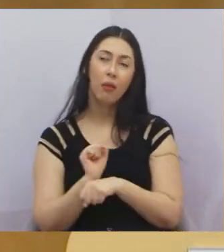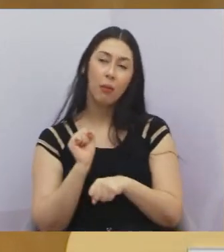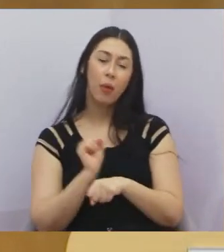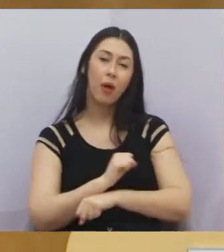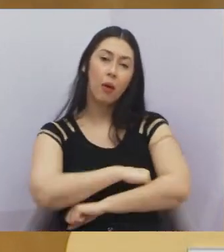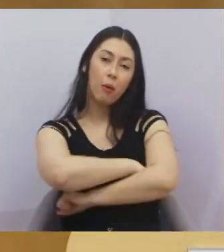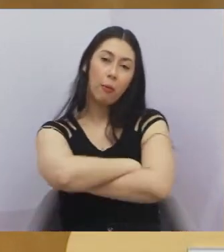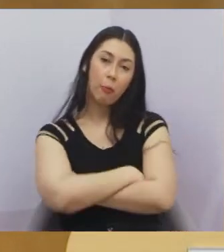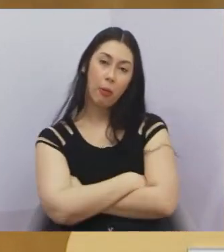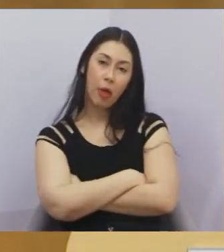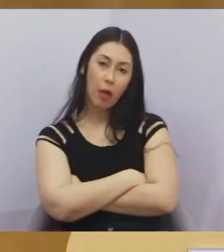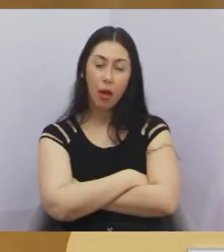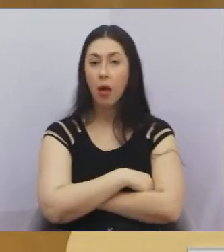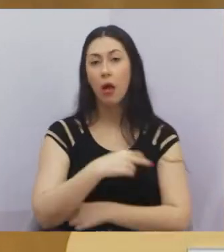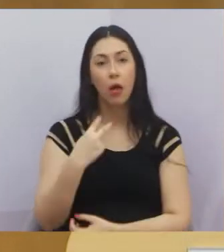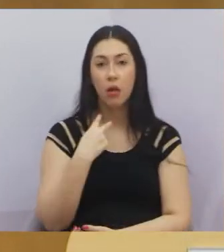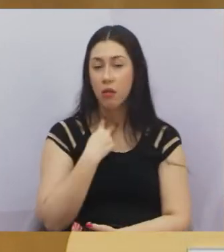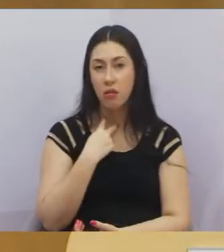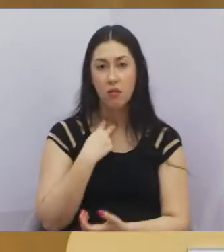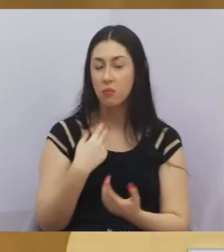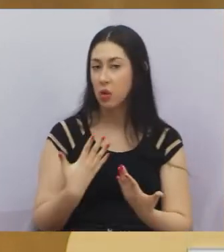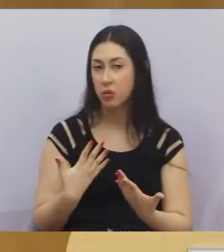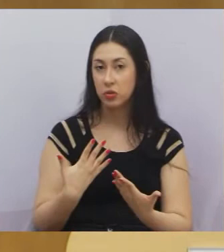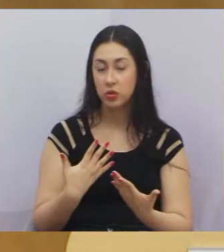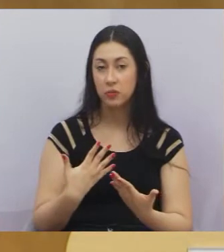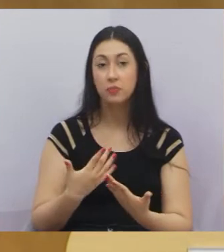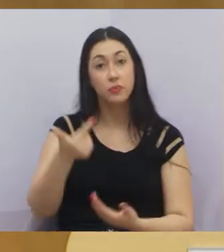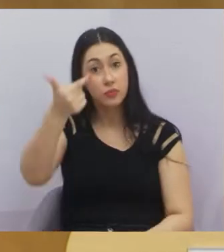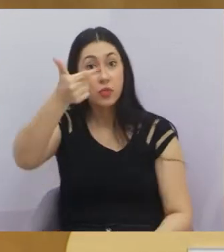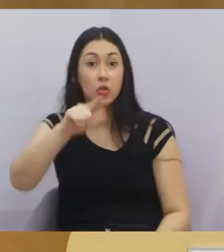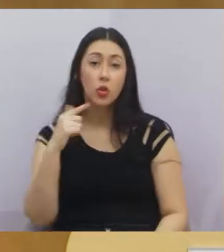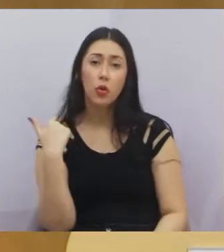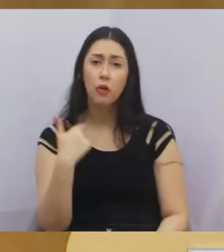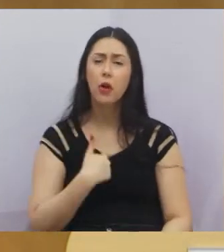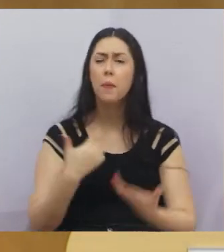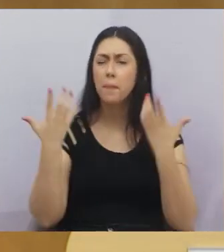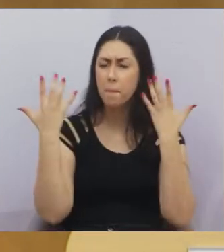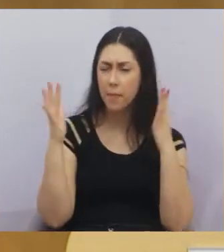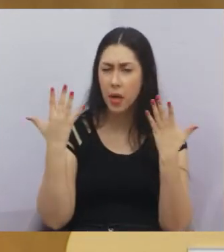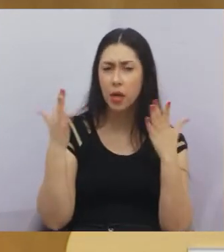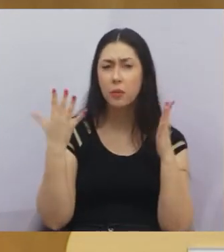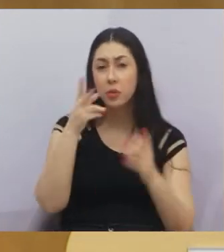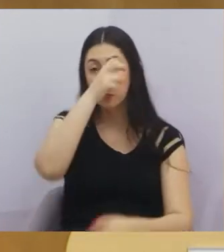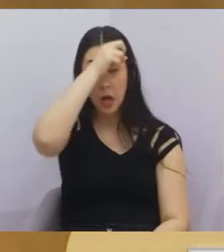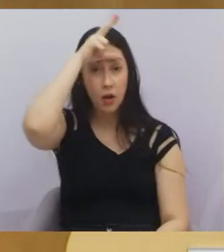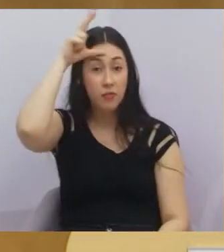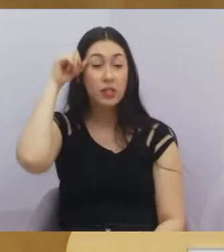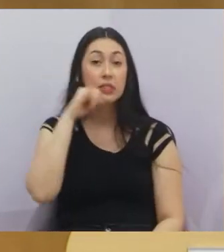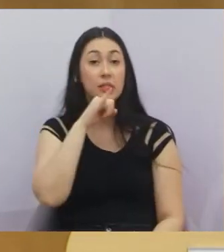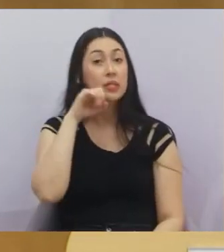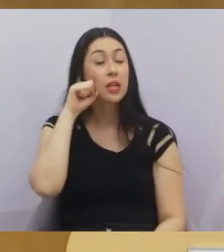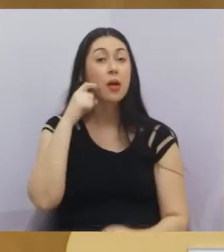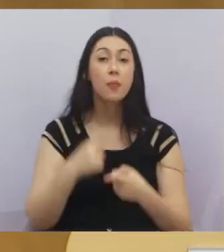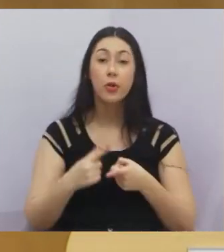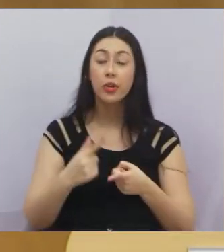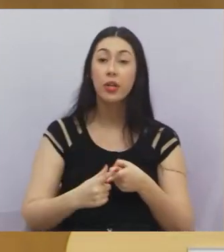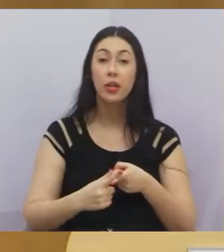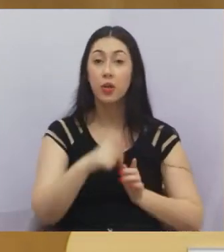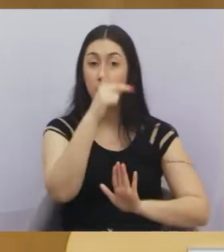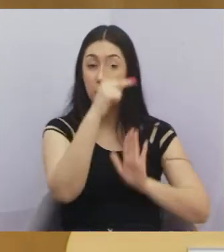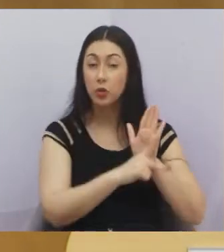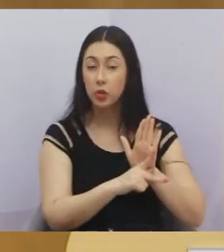cruzados. E aí eu quero, mais uma vez, parabenizar o prefeito Isaías, porque esse projeto foi uma